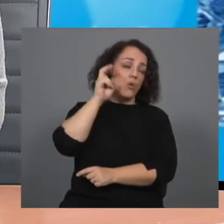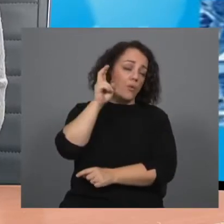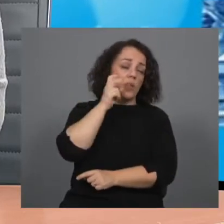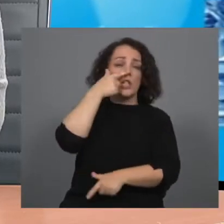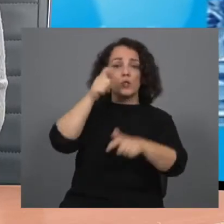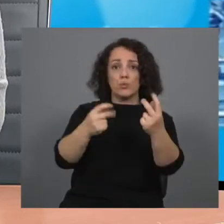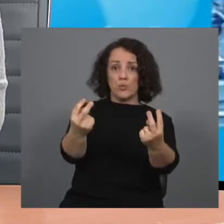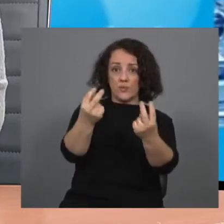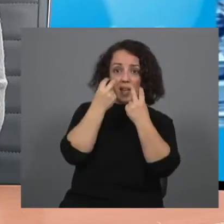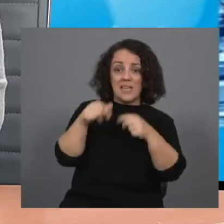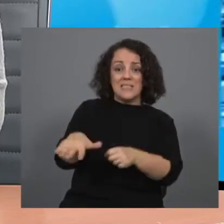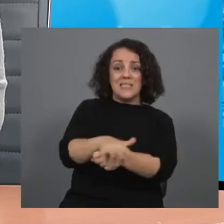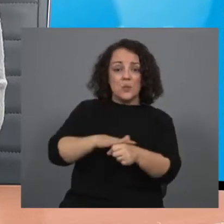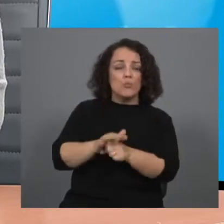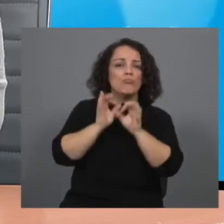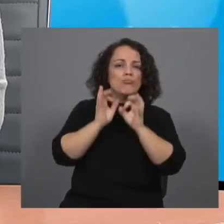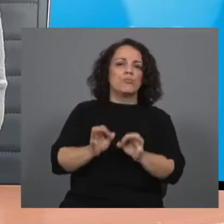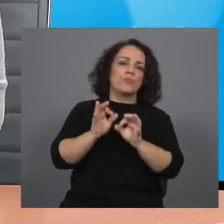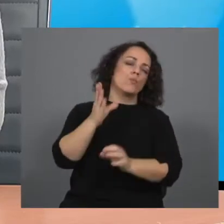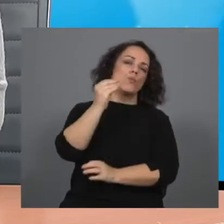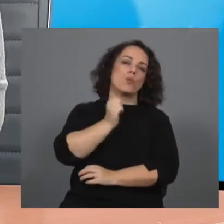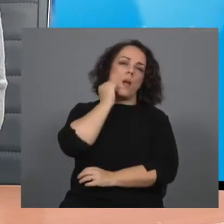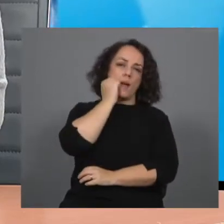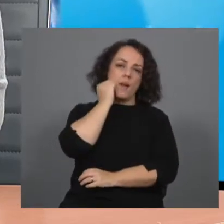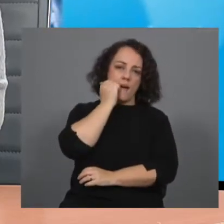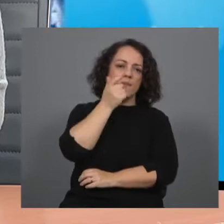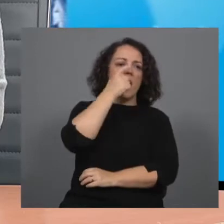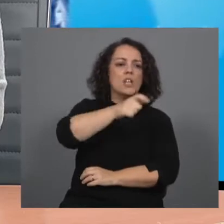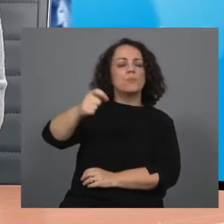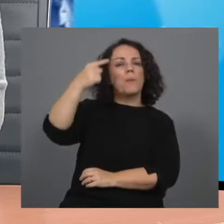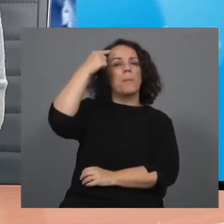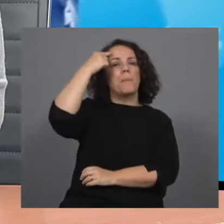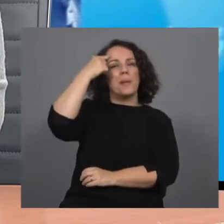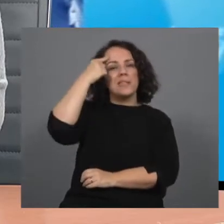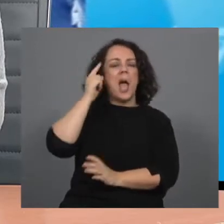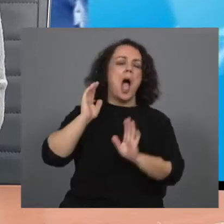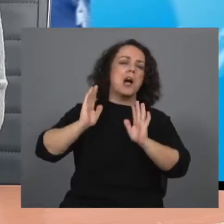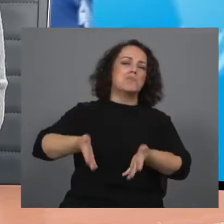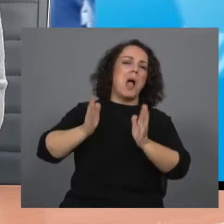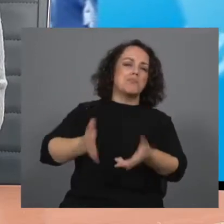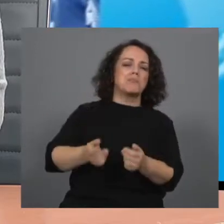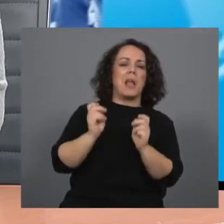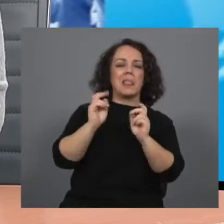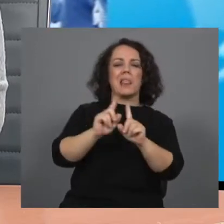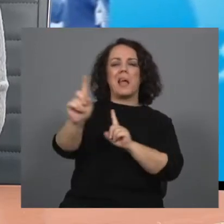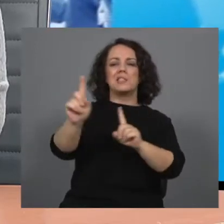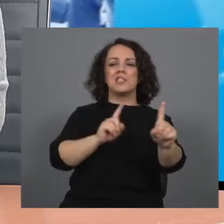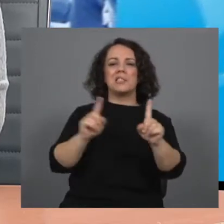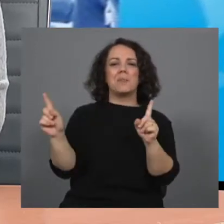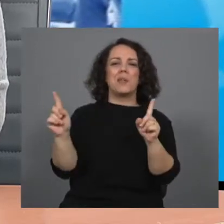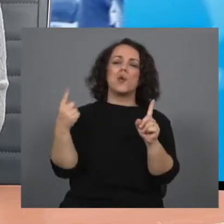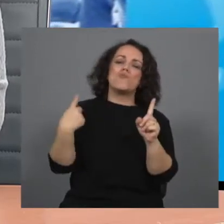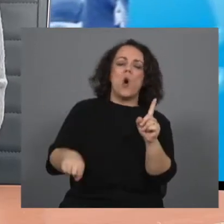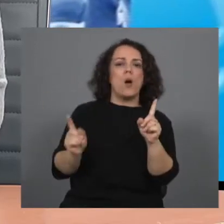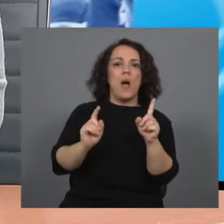que a situação é demasiado grave para as pessoas não terem consciência de que o distanciamento nos obriga a estarmos em casa, não é?